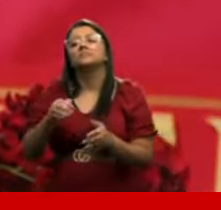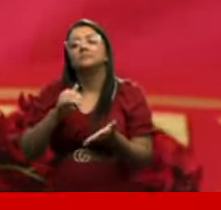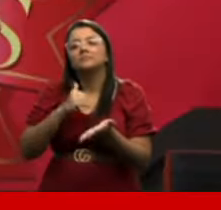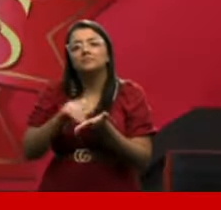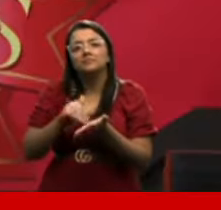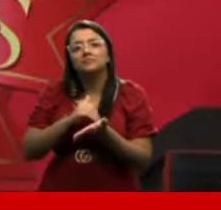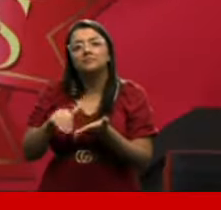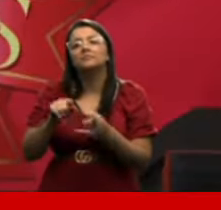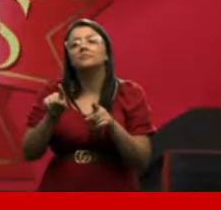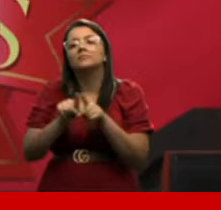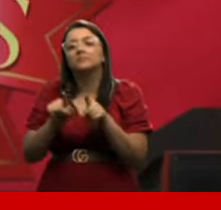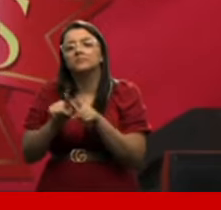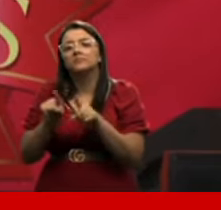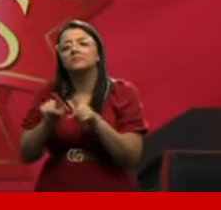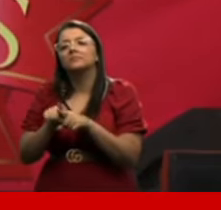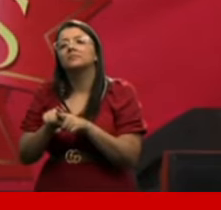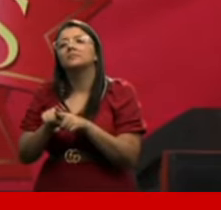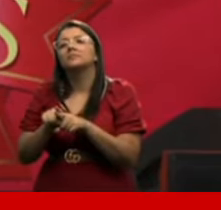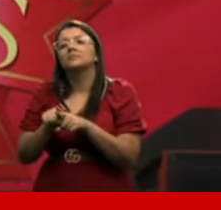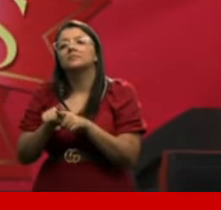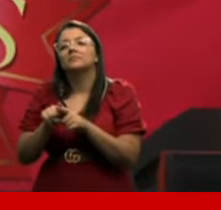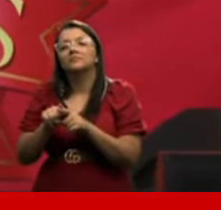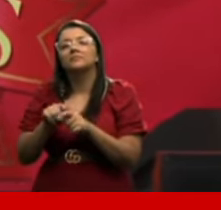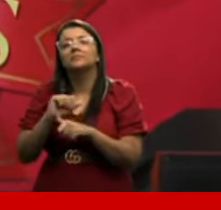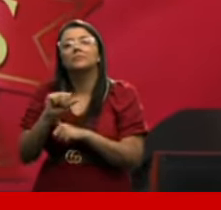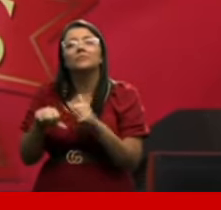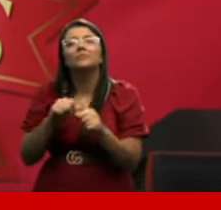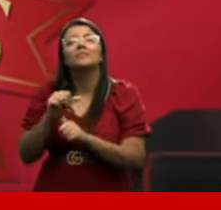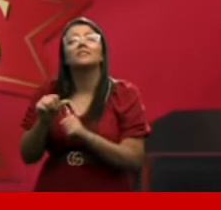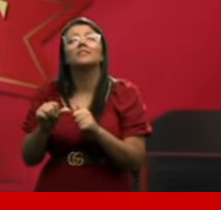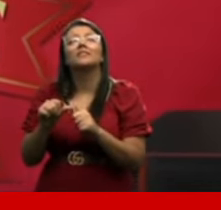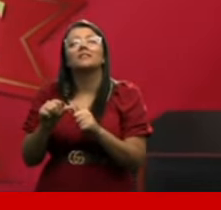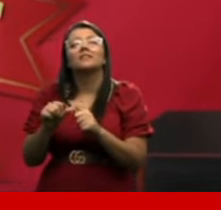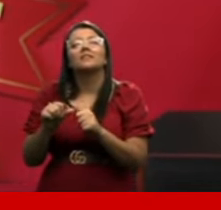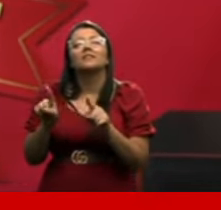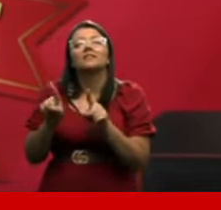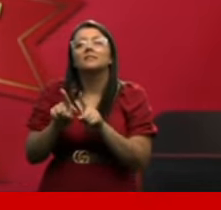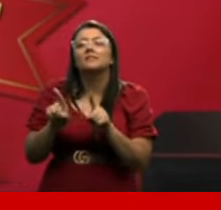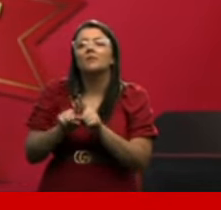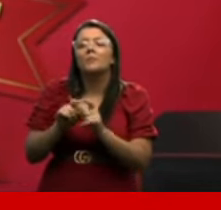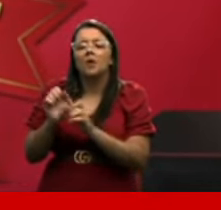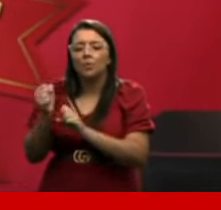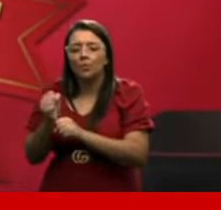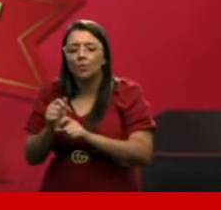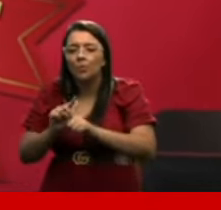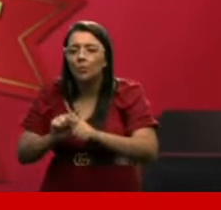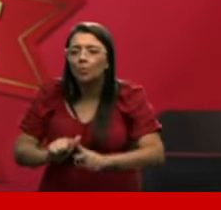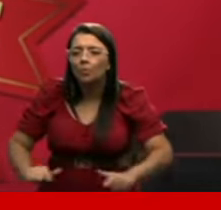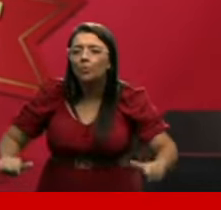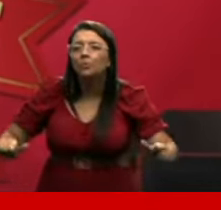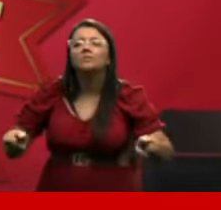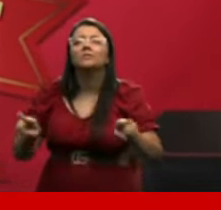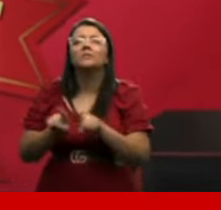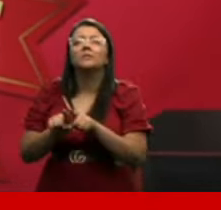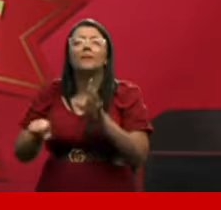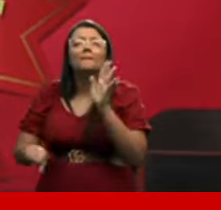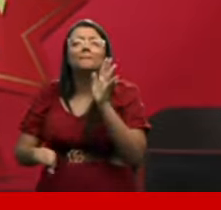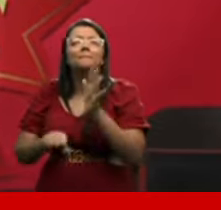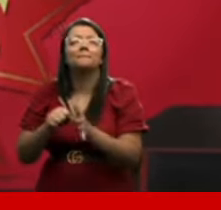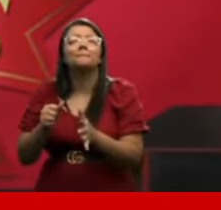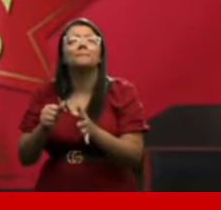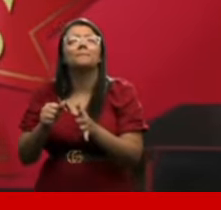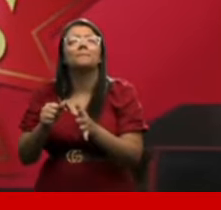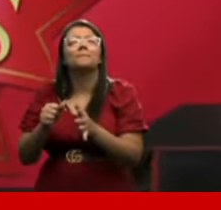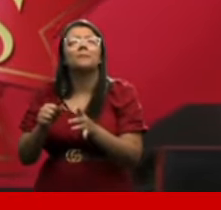faixa, que hoje nós chamamos de banner, né? Ela fazia a limpeza da casa. Ela tocava, ela fazia a primeira parte. Ela lavava, cuidava